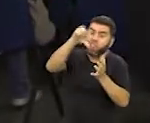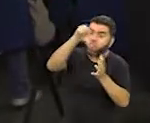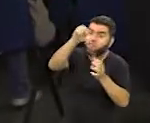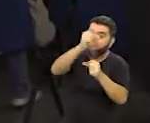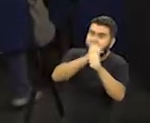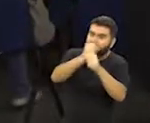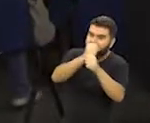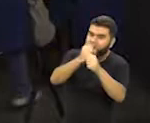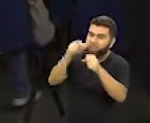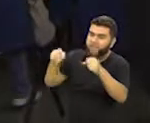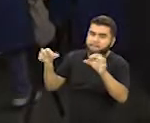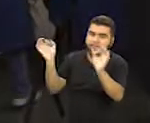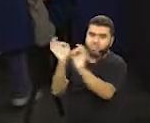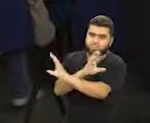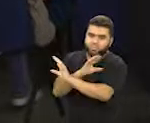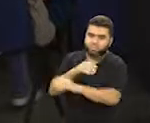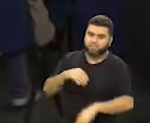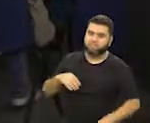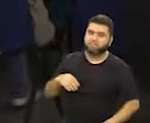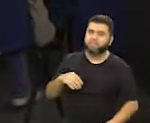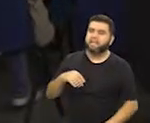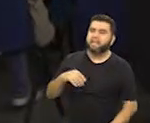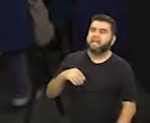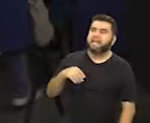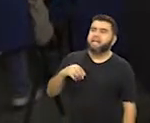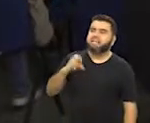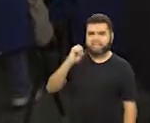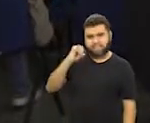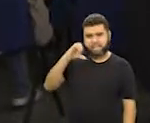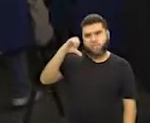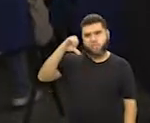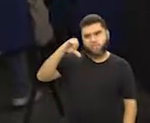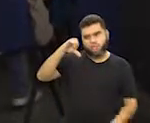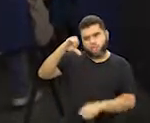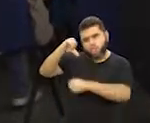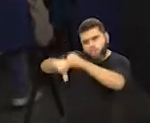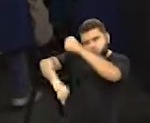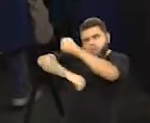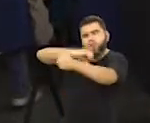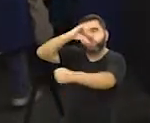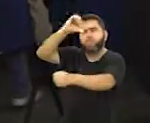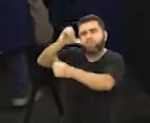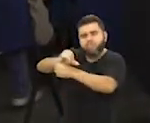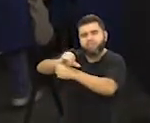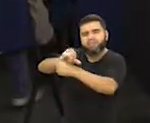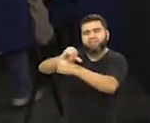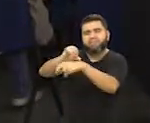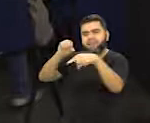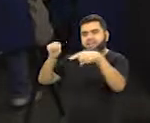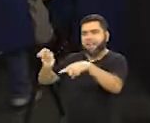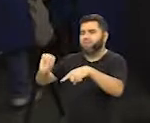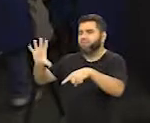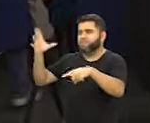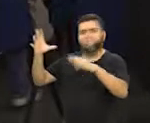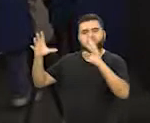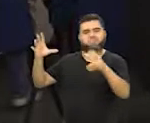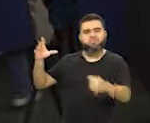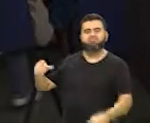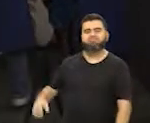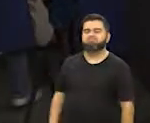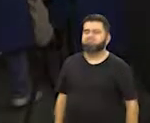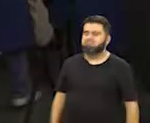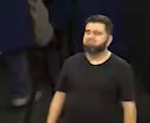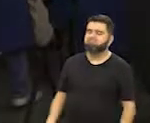porque temos só 9 anos para que seja concluído, né? Se daqui a 9 anos estiver funcionando tudo que está dentro do Plano Viver